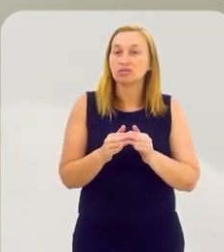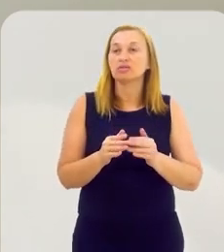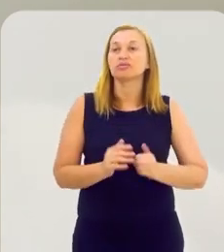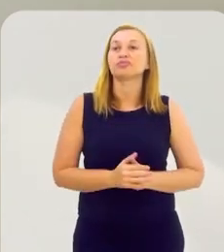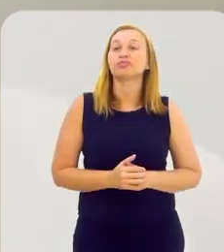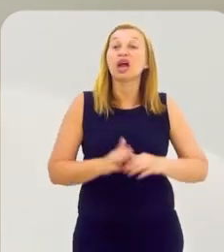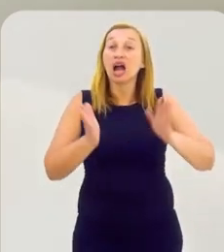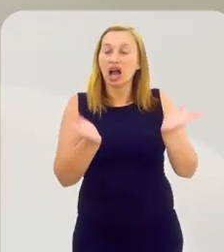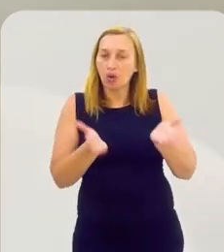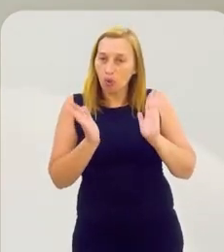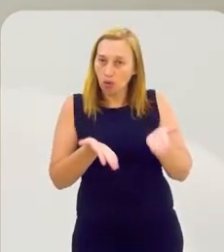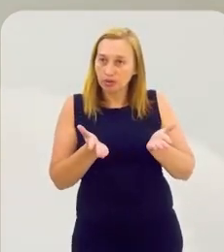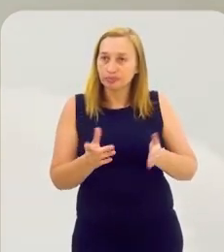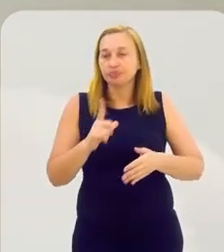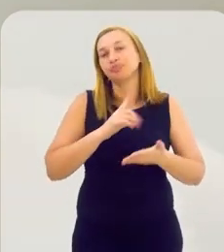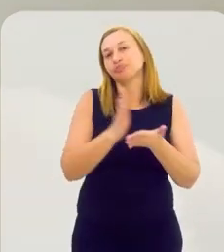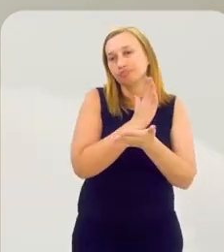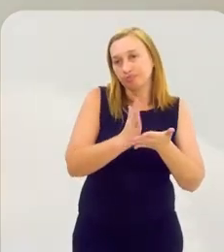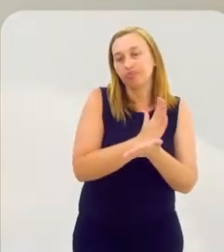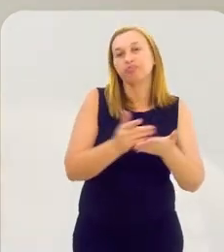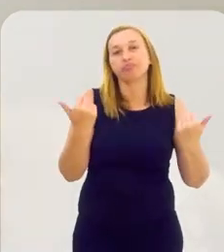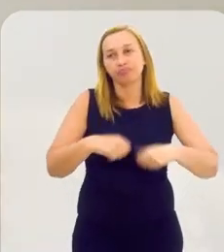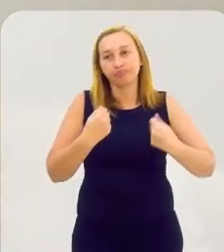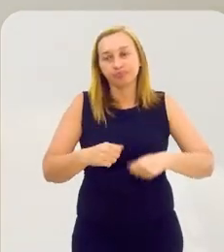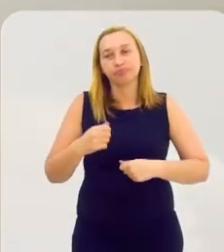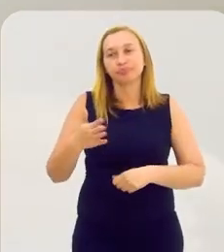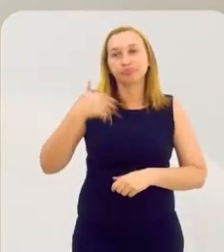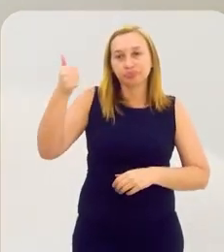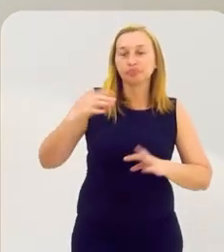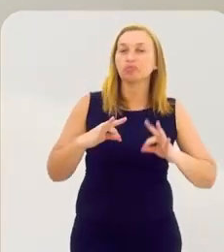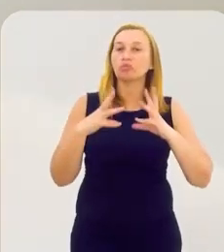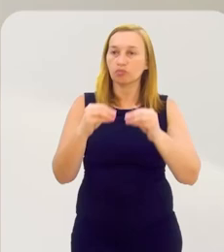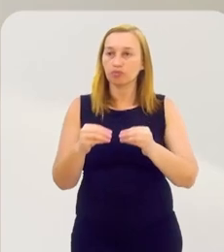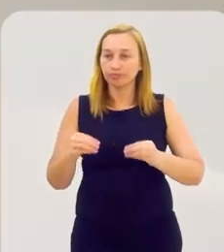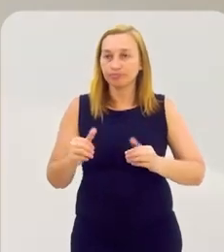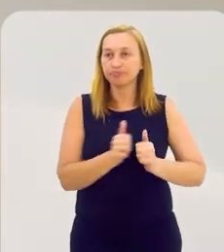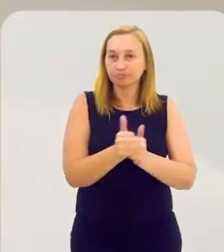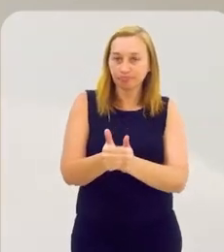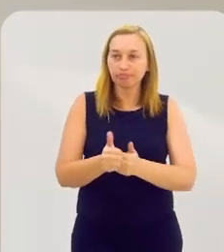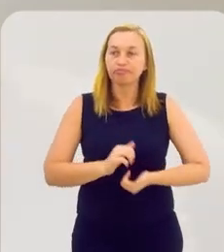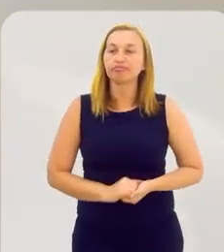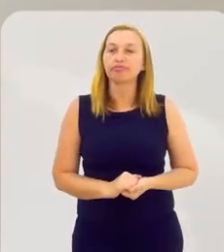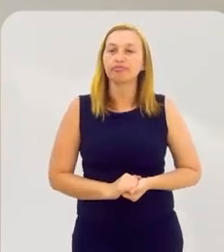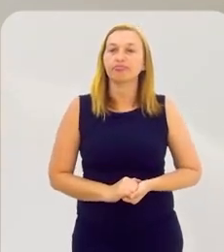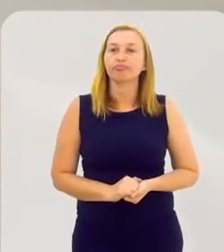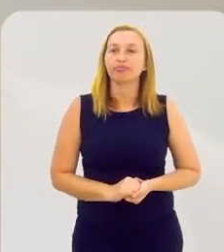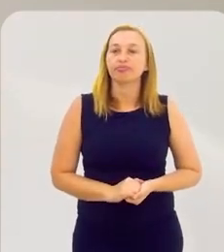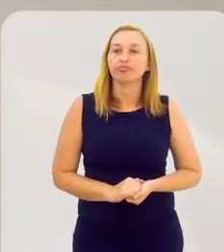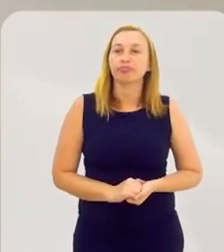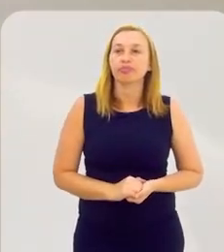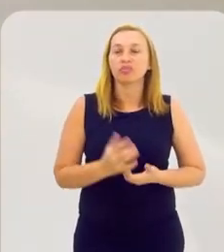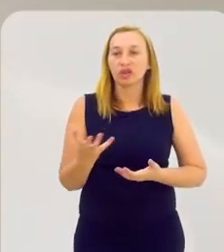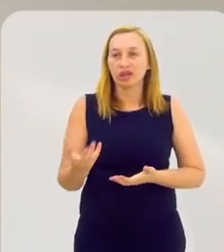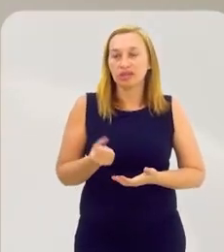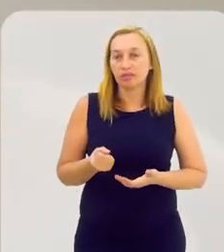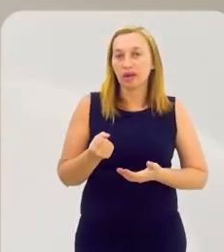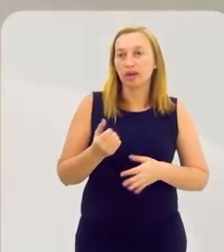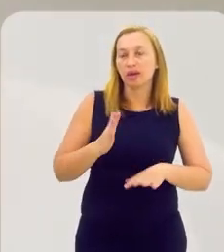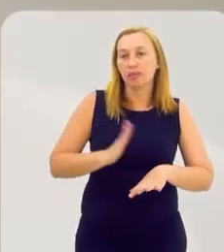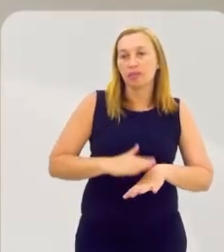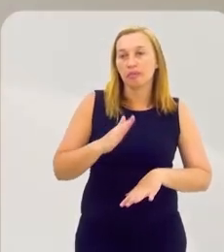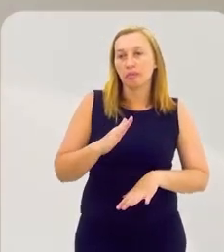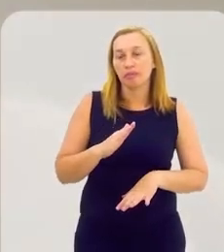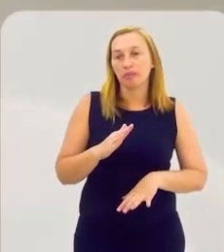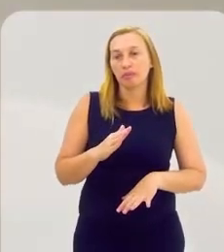preferencial. Agora, tem algumas coisas que a gente precisa melhorar como segmento como um todo, não só bares e restaurantes. A gente precisa receber melhor esse turista na